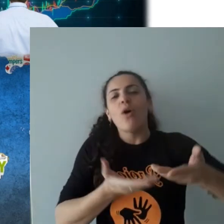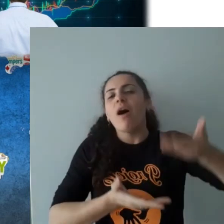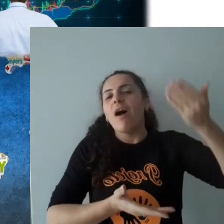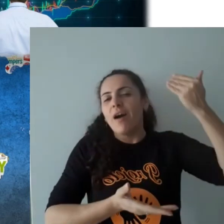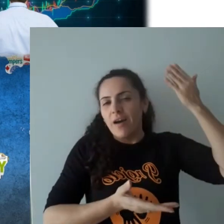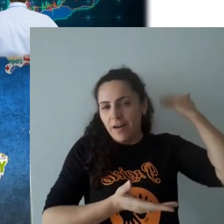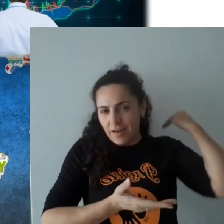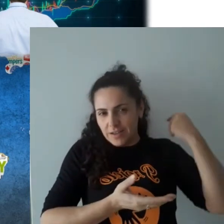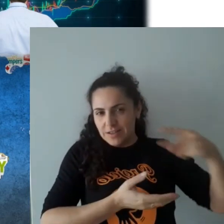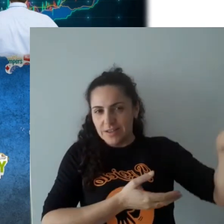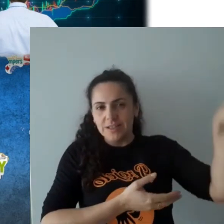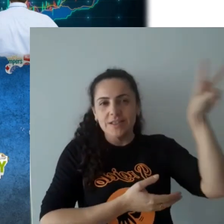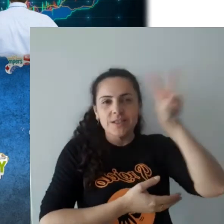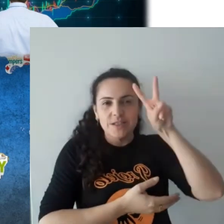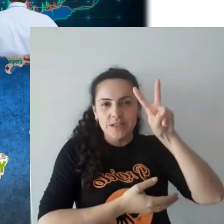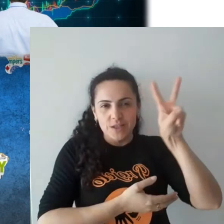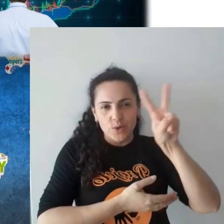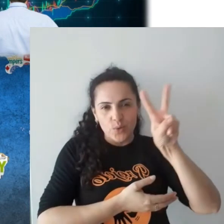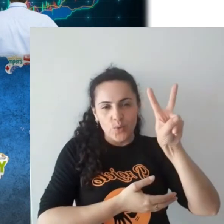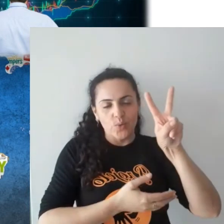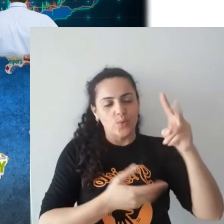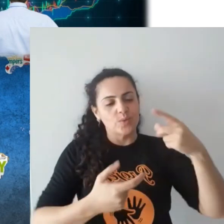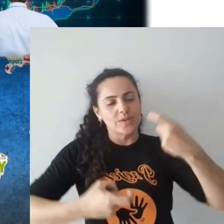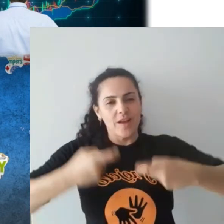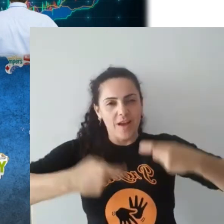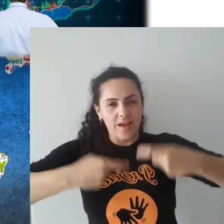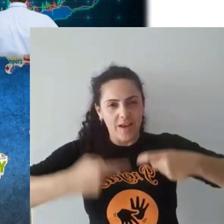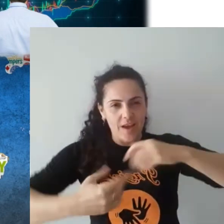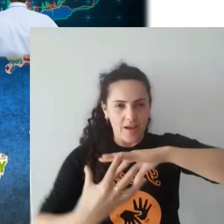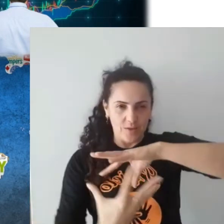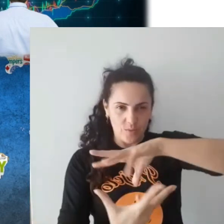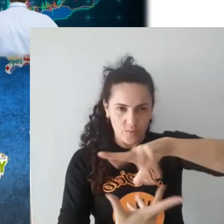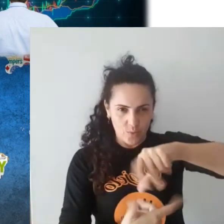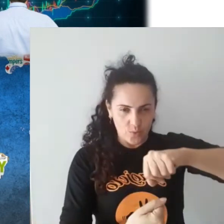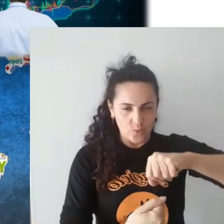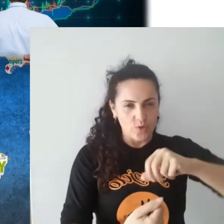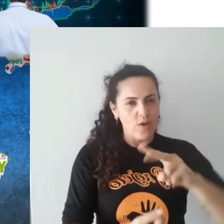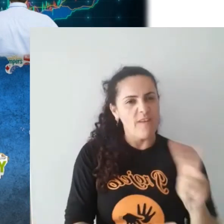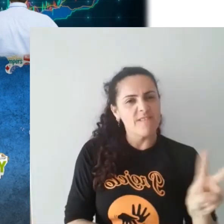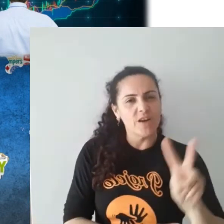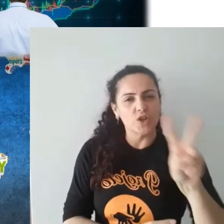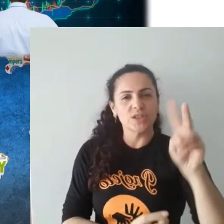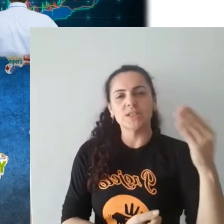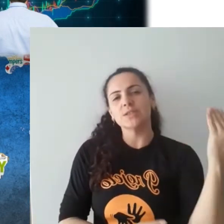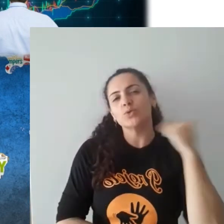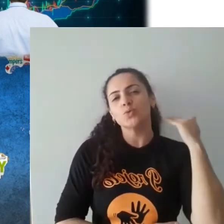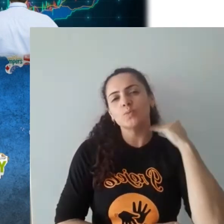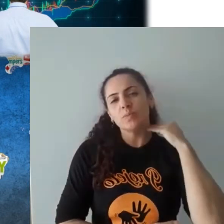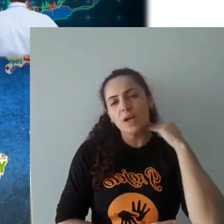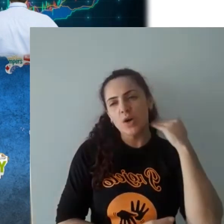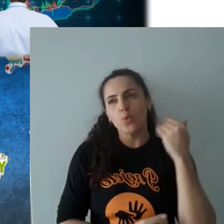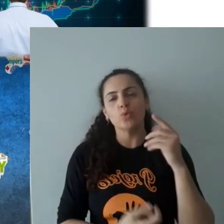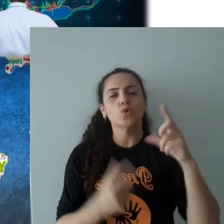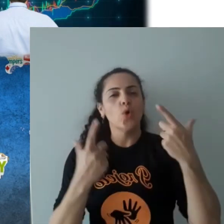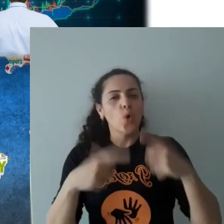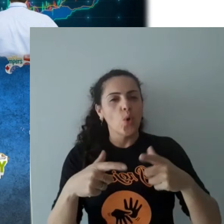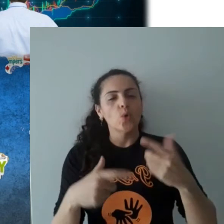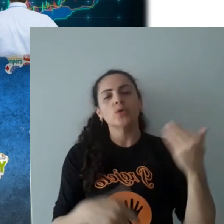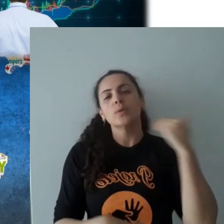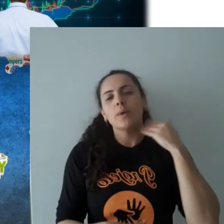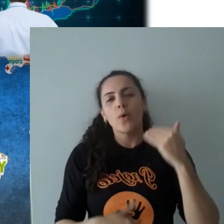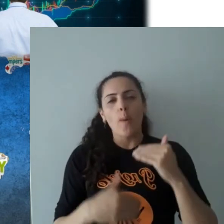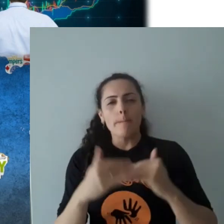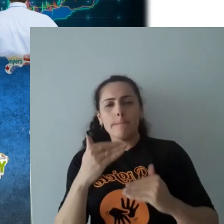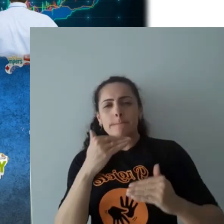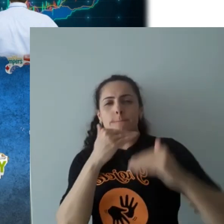bancos, onde eles adquirem cada vez mais lucro a partir dos juros principalmente. A gente também tem o surgimento aí de